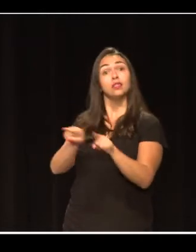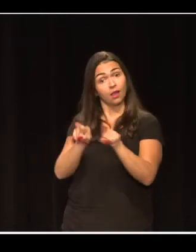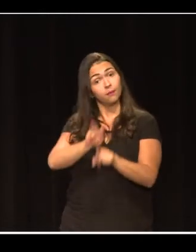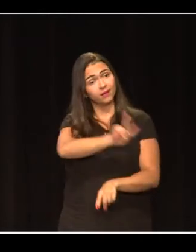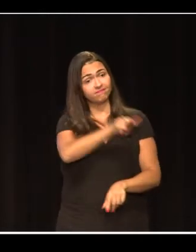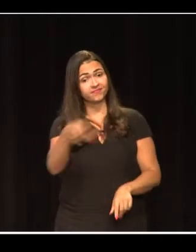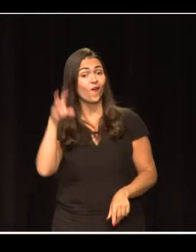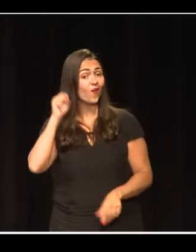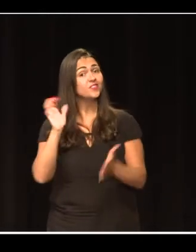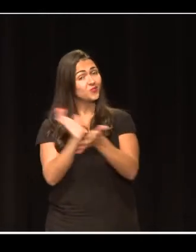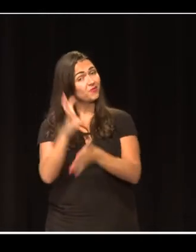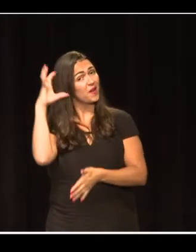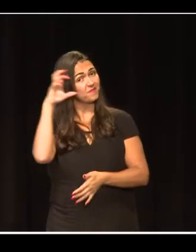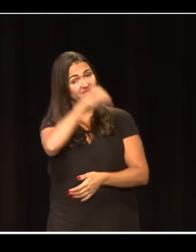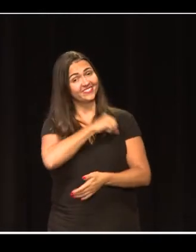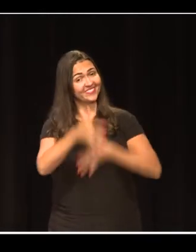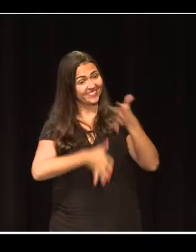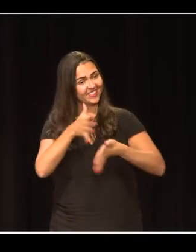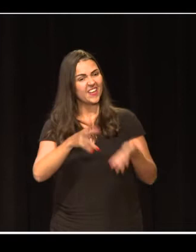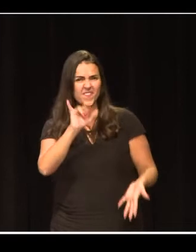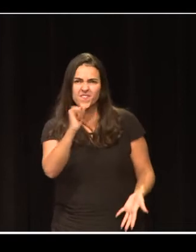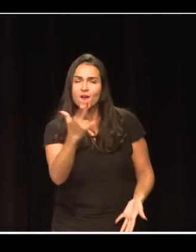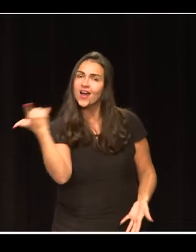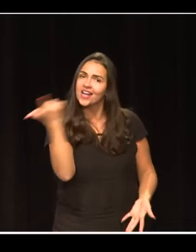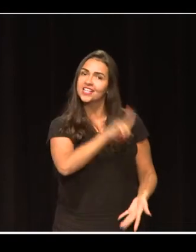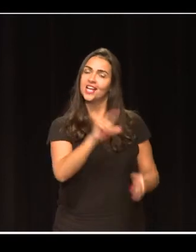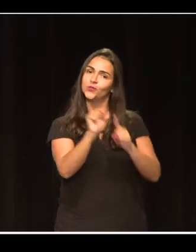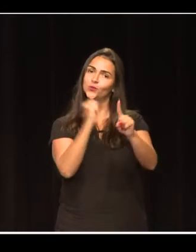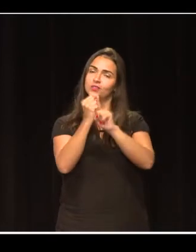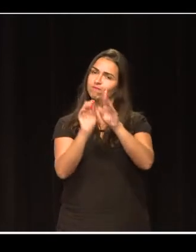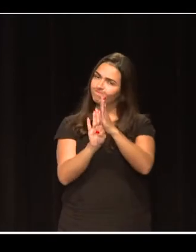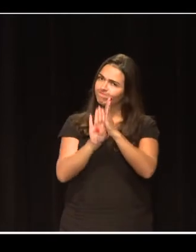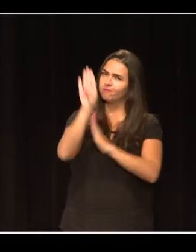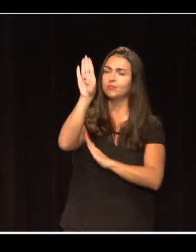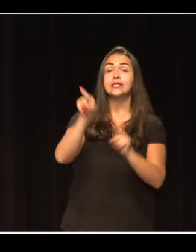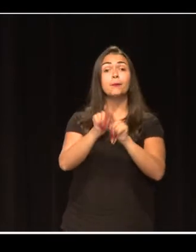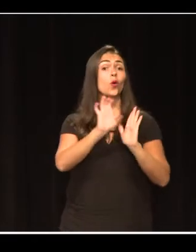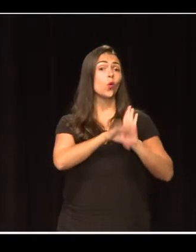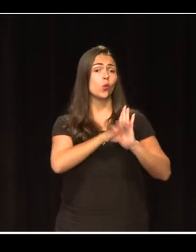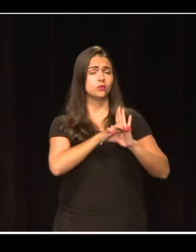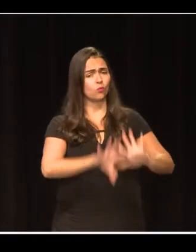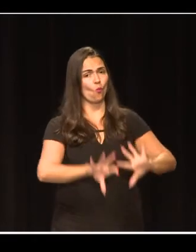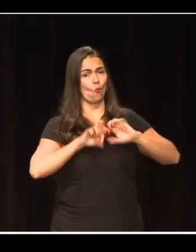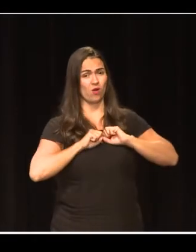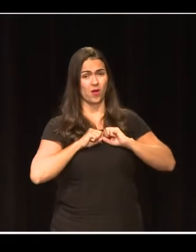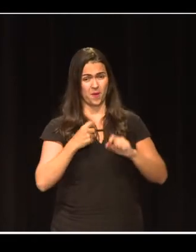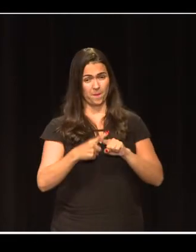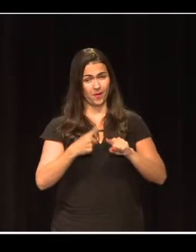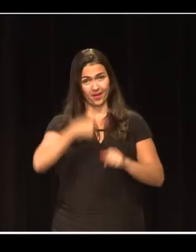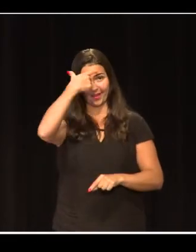aí a gente vê um ganho incrível em relação social, em relação de construção de conceito. Porque quando os